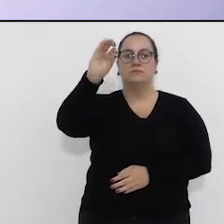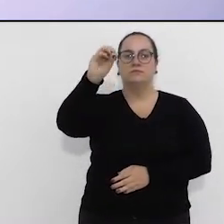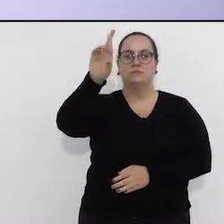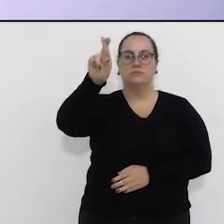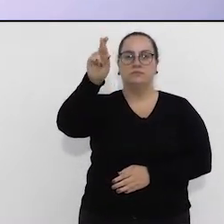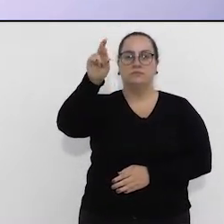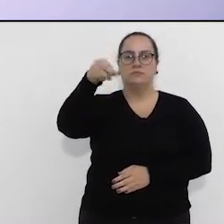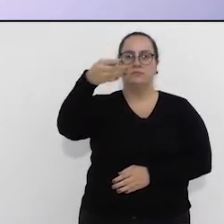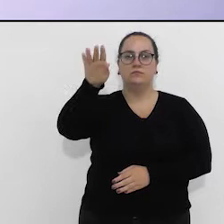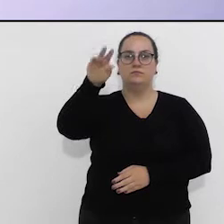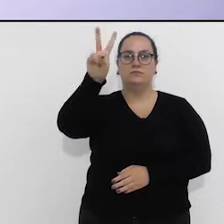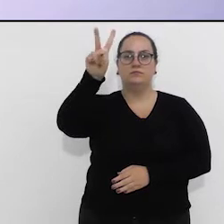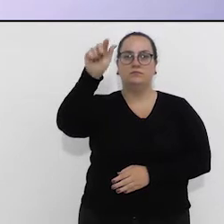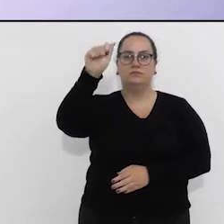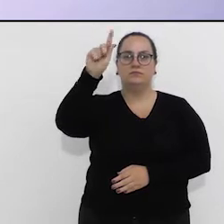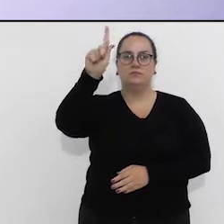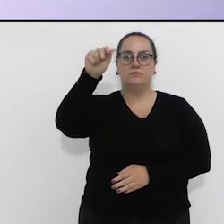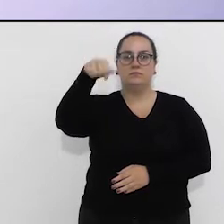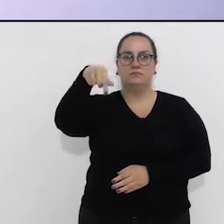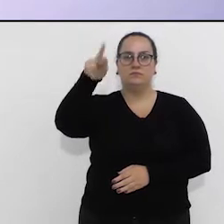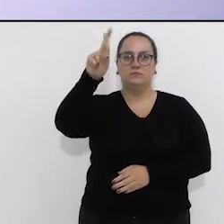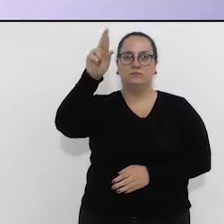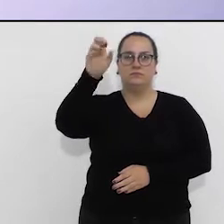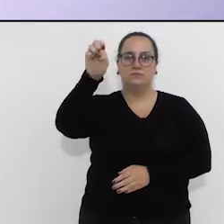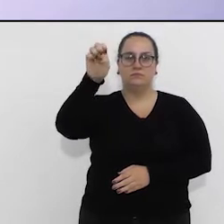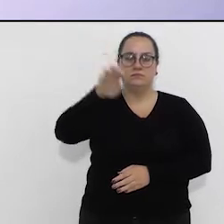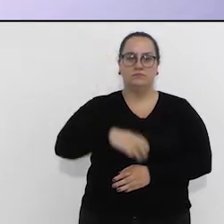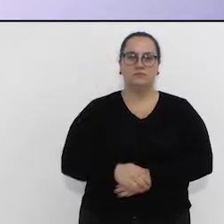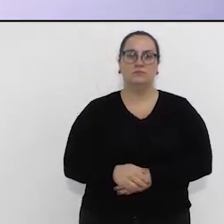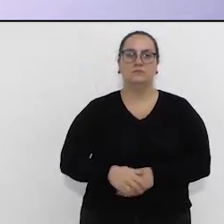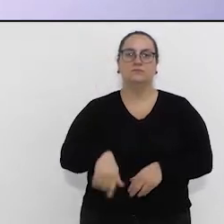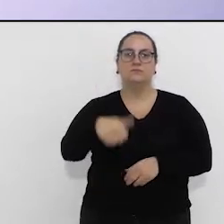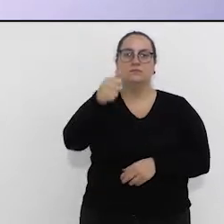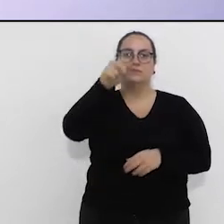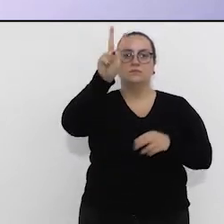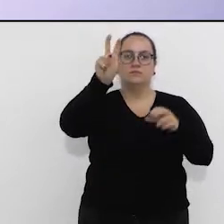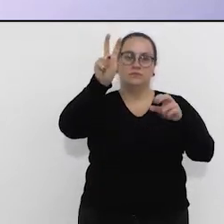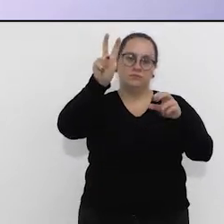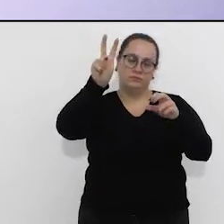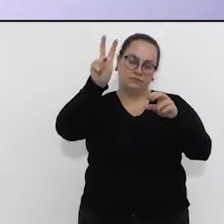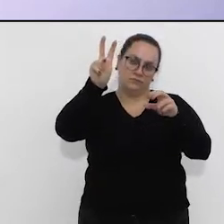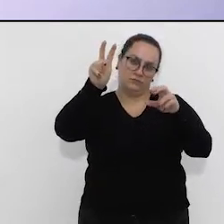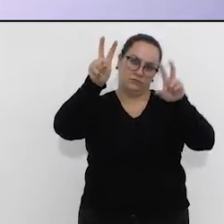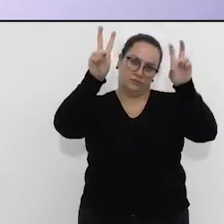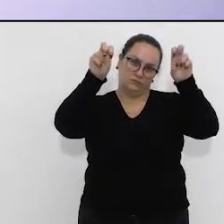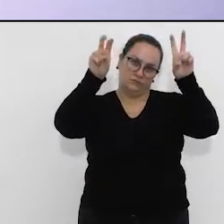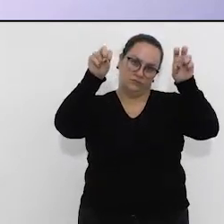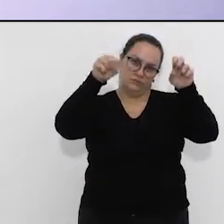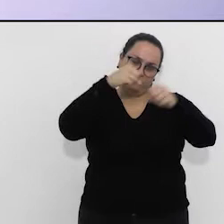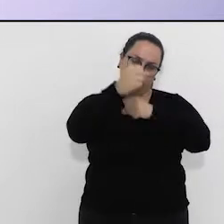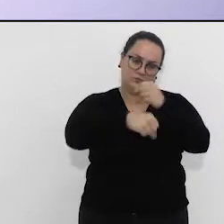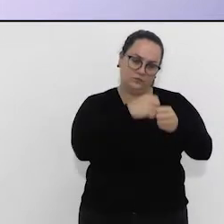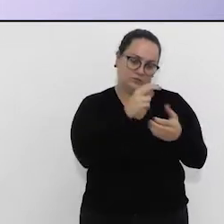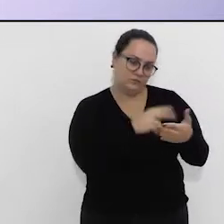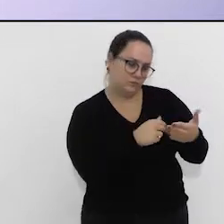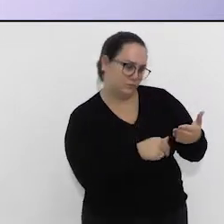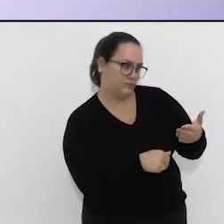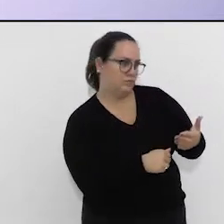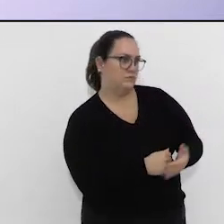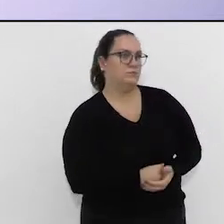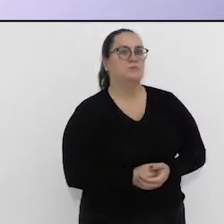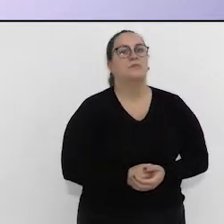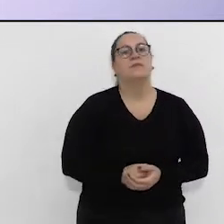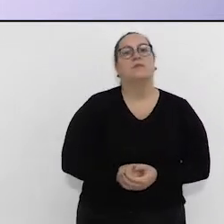e Vagner Bertoni serão 12 temas referentes ao plano de governo no final desses 30 minutos